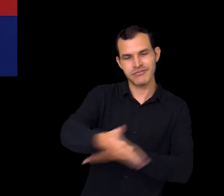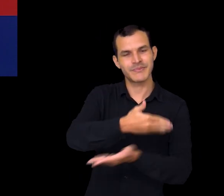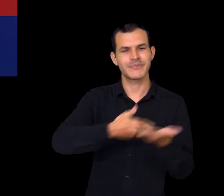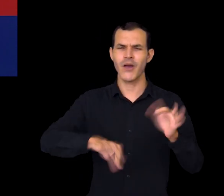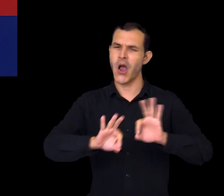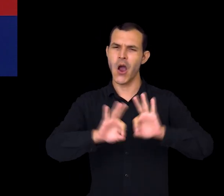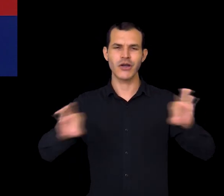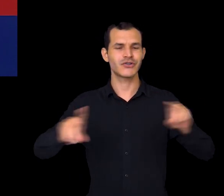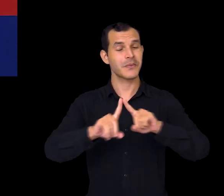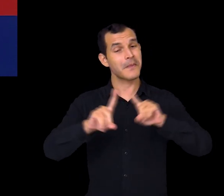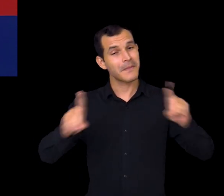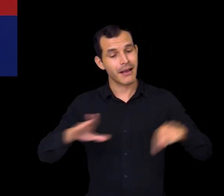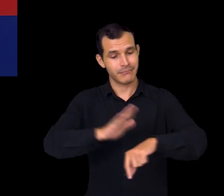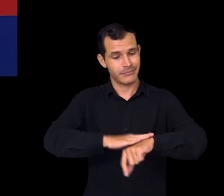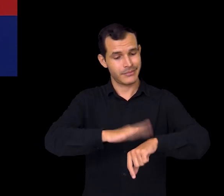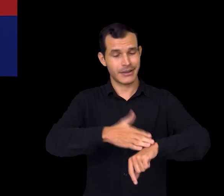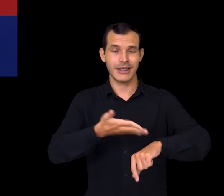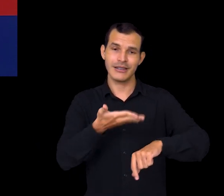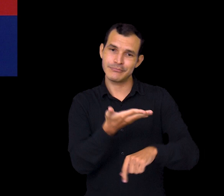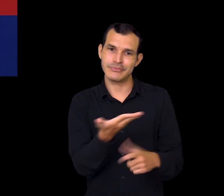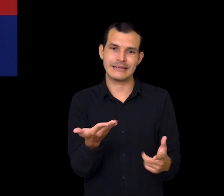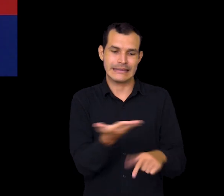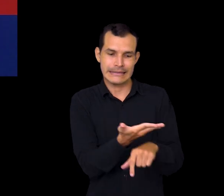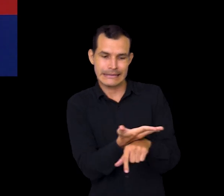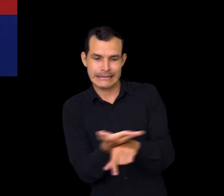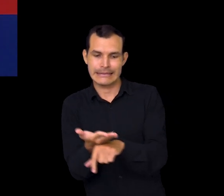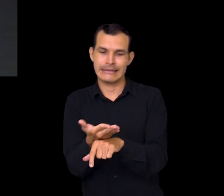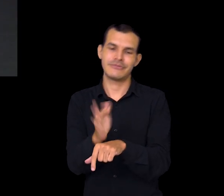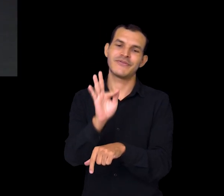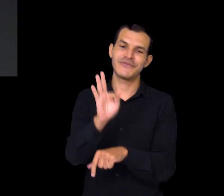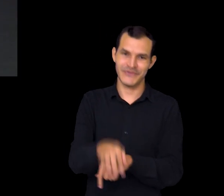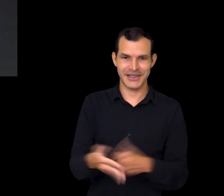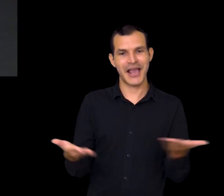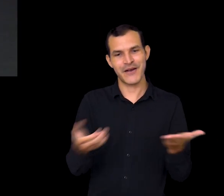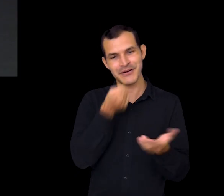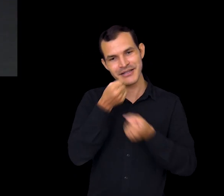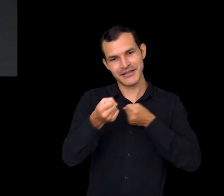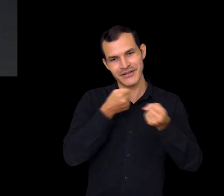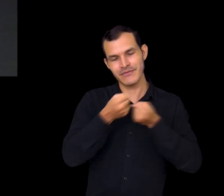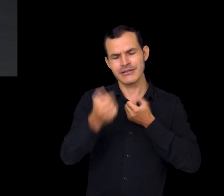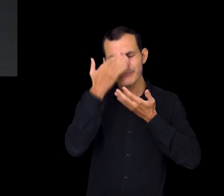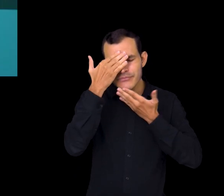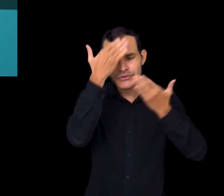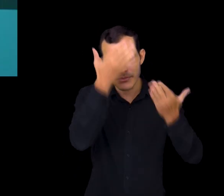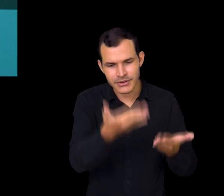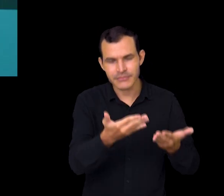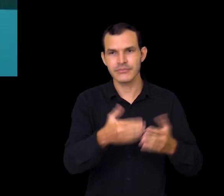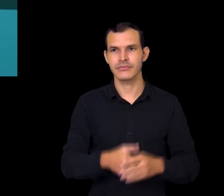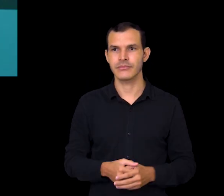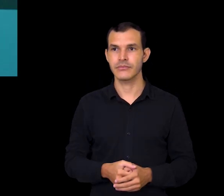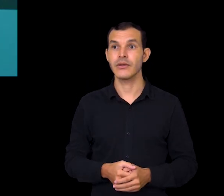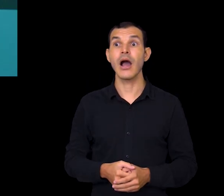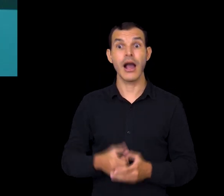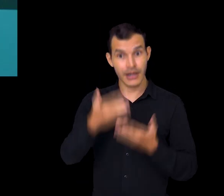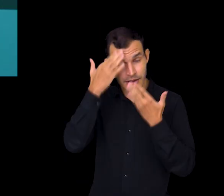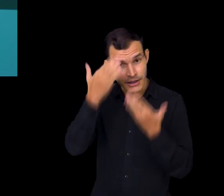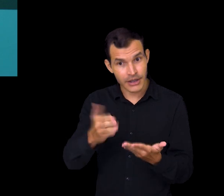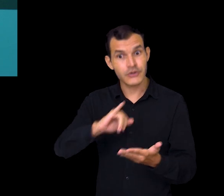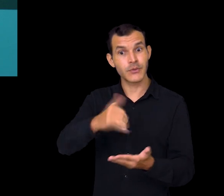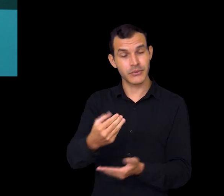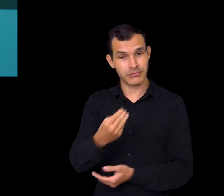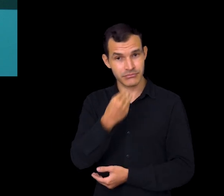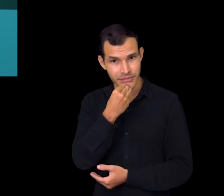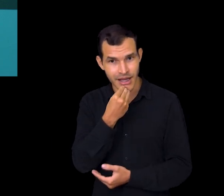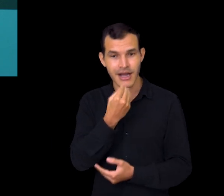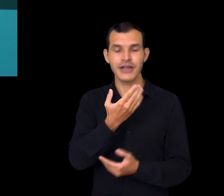da nossa entrevista aqui nesse momento. Eu te agradeço muito, agradeço a oportunidade, agradeço a paciência de todos que estão assistindo